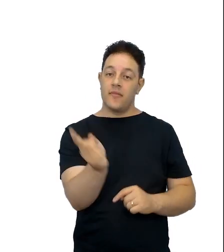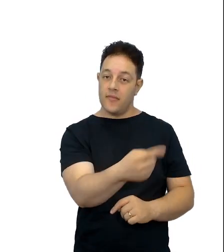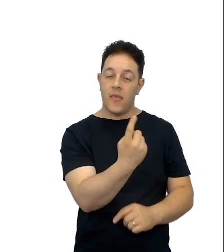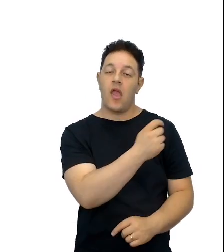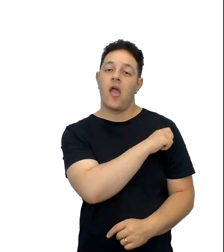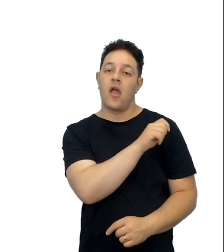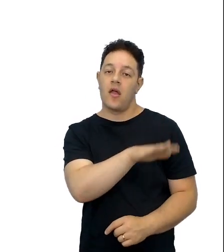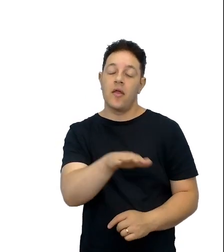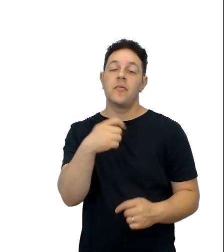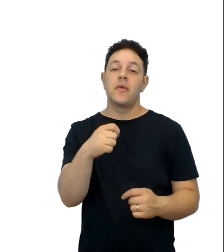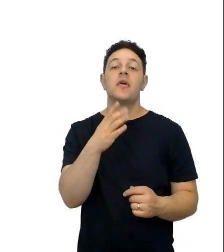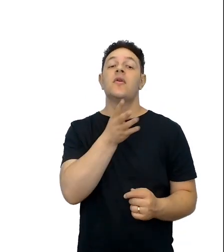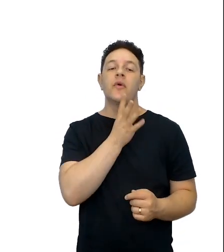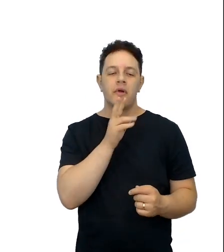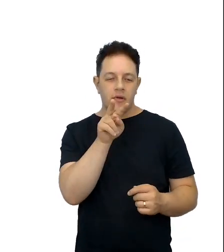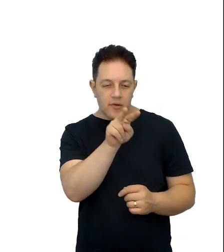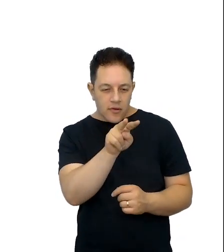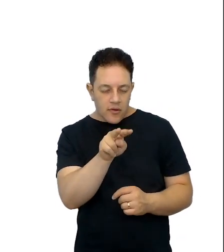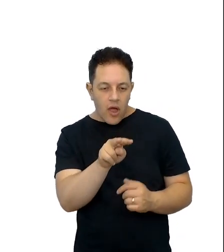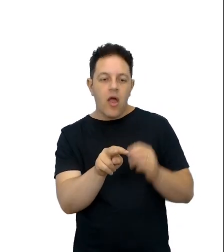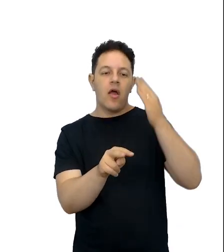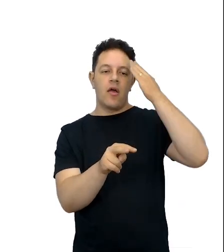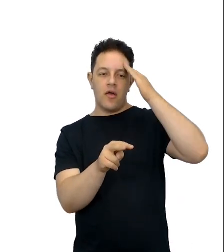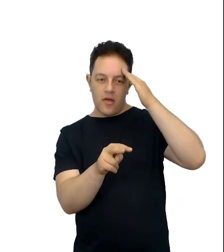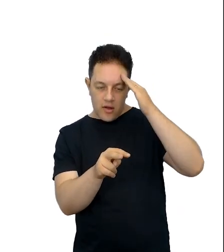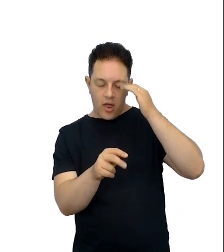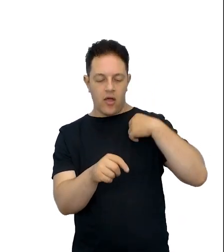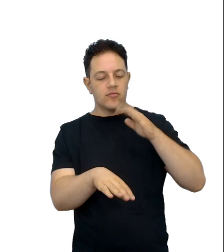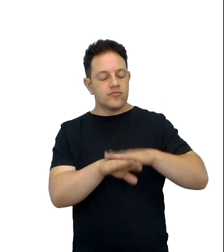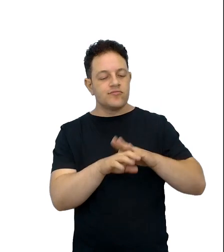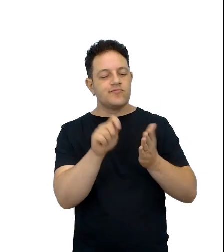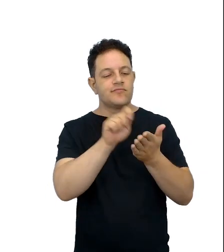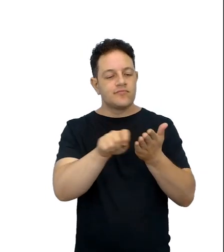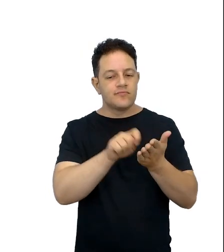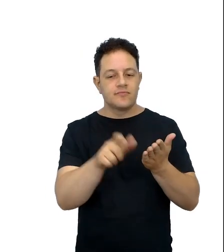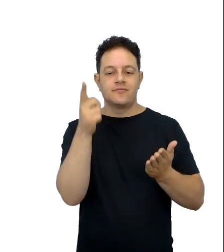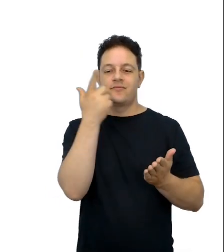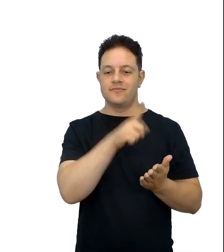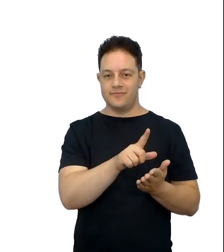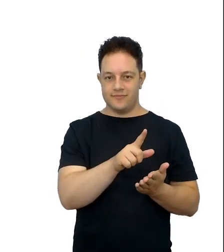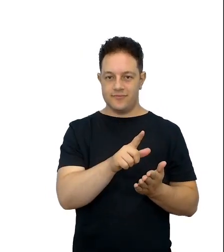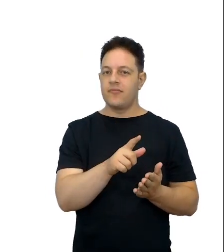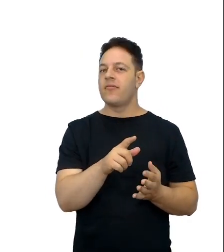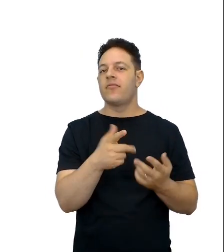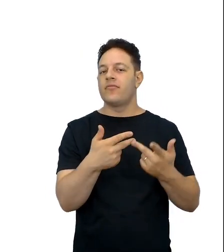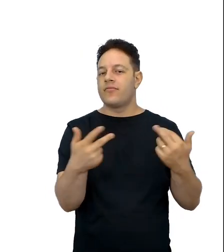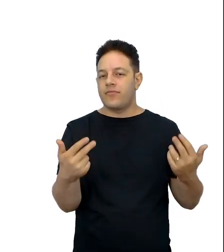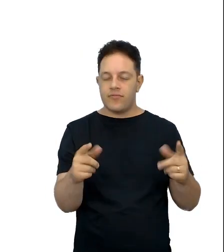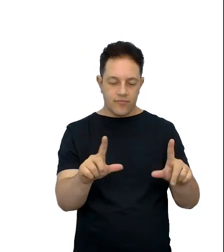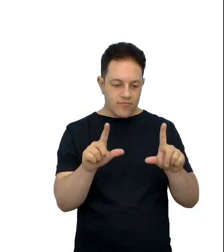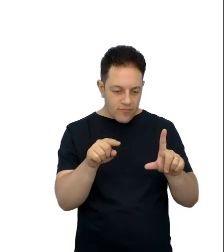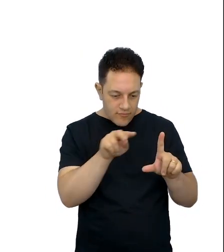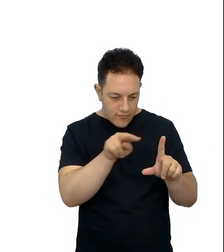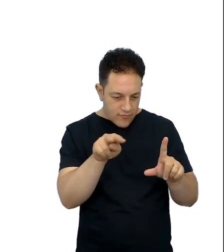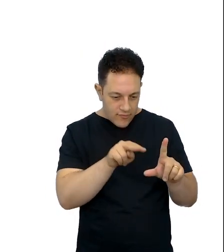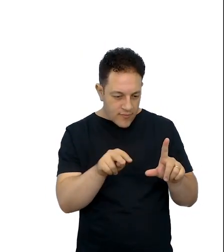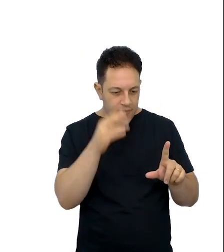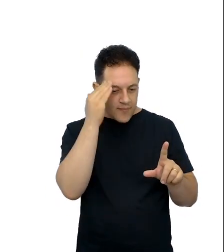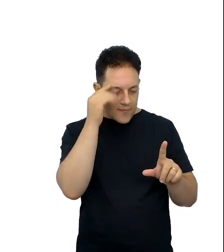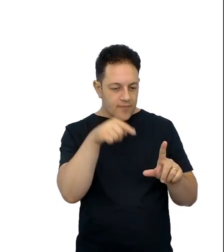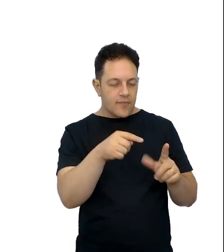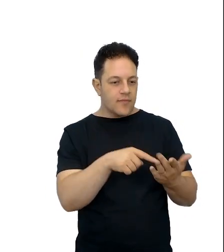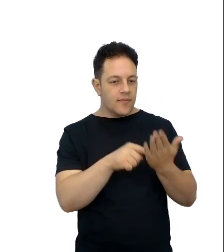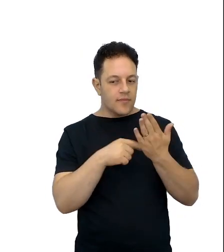precisam saber ler, interpretar e resolver, né? Aí um dado problema que ele usa diferentes